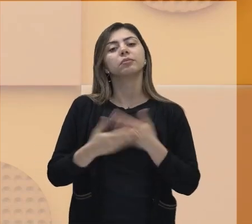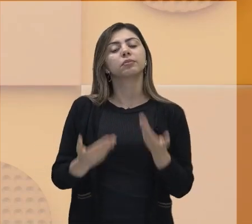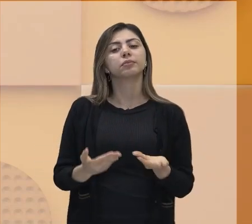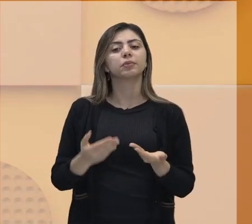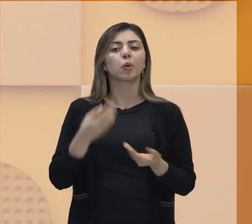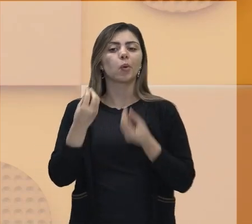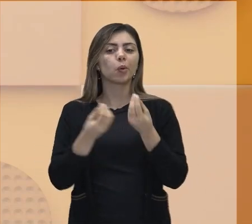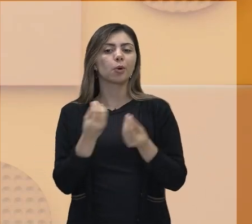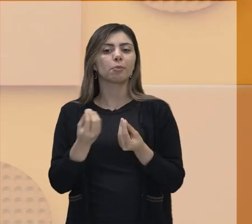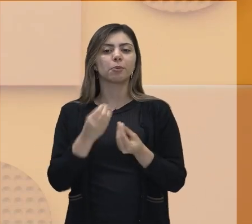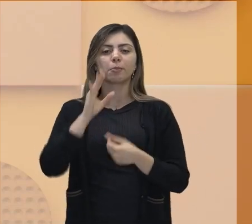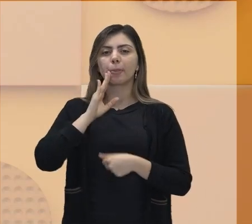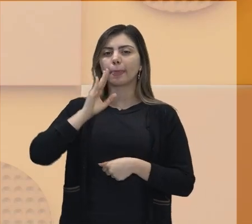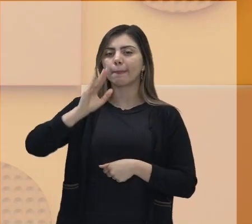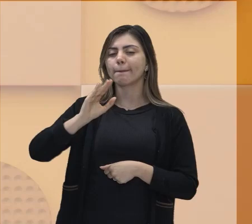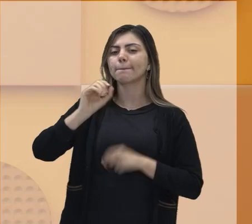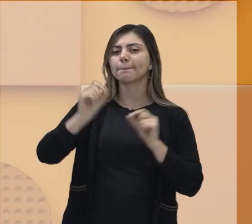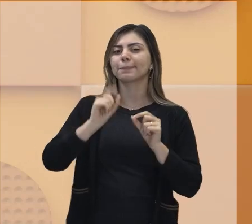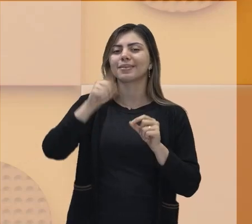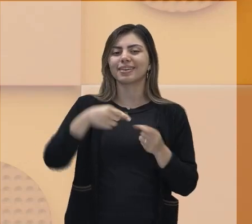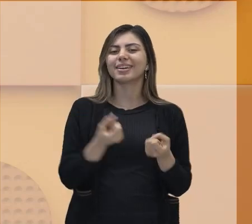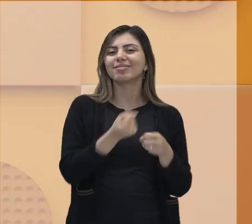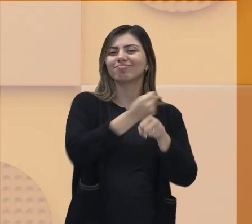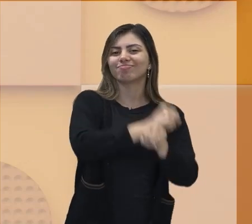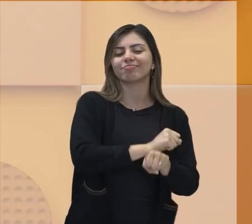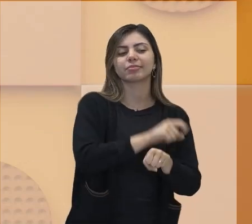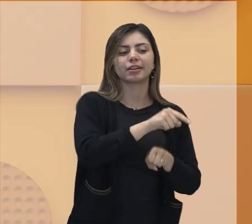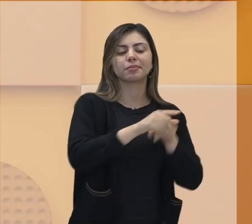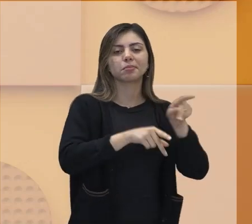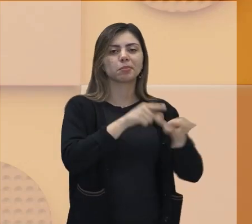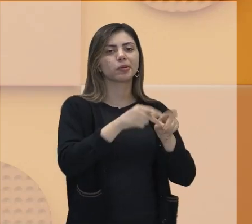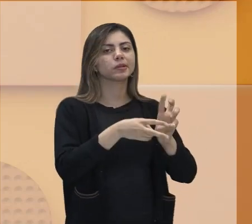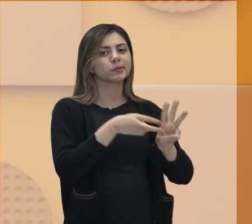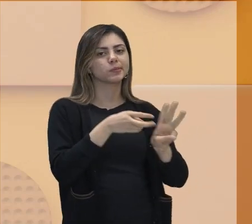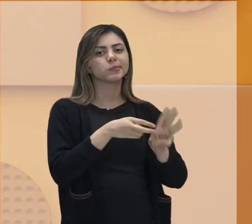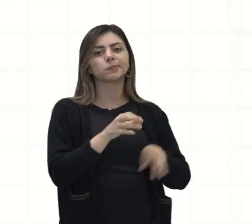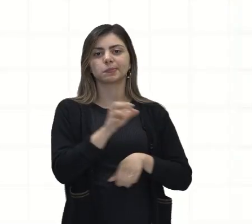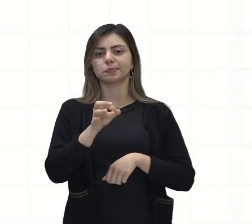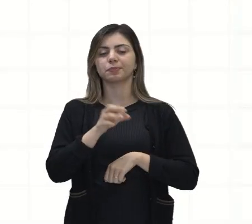é justamente o quê? A escravidão do povo indígena.